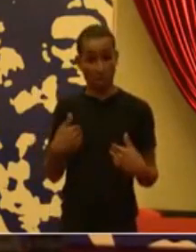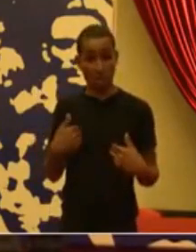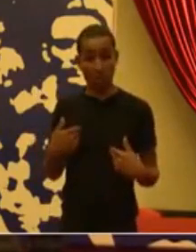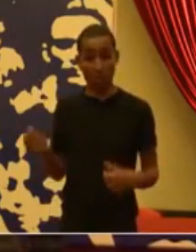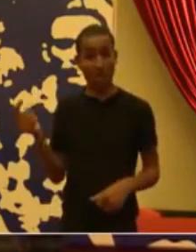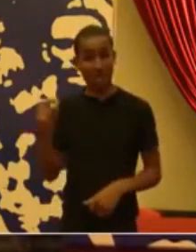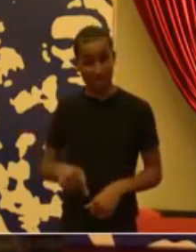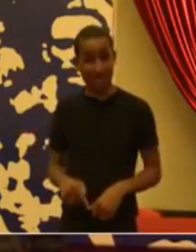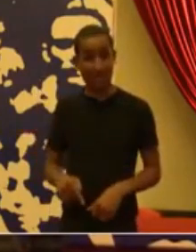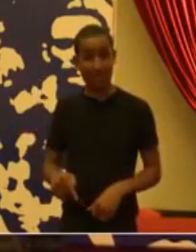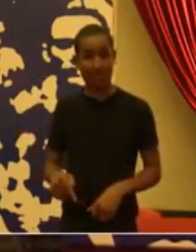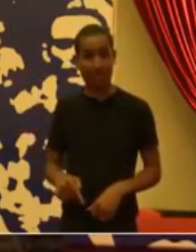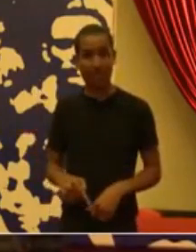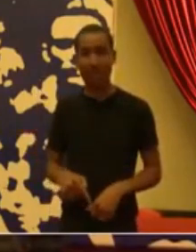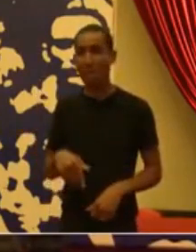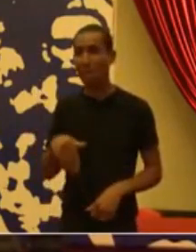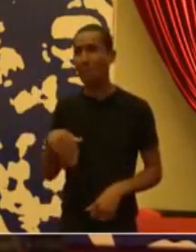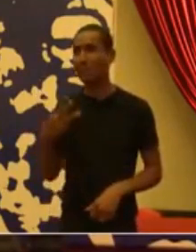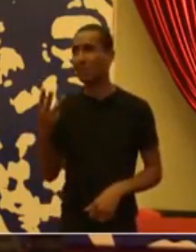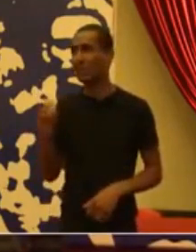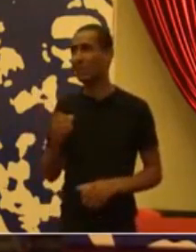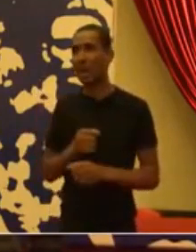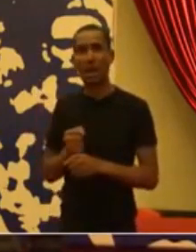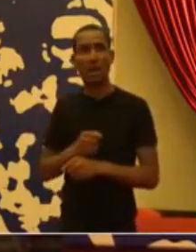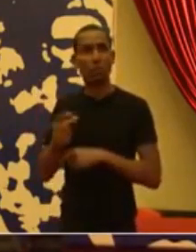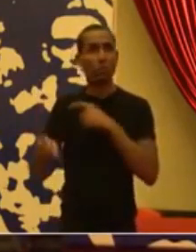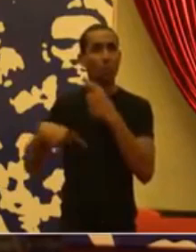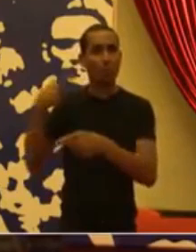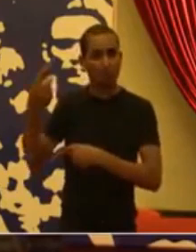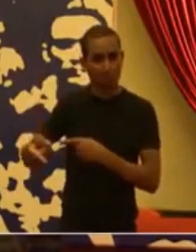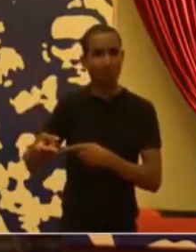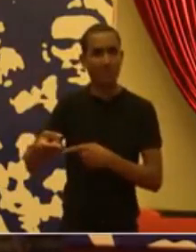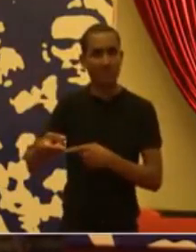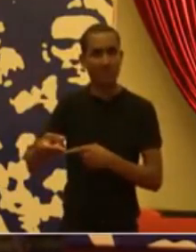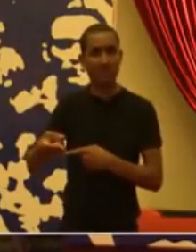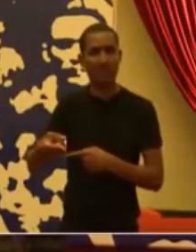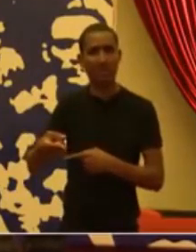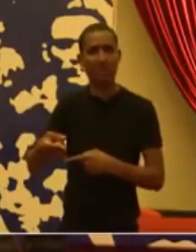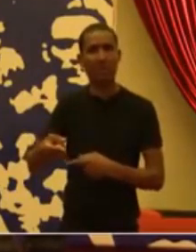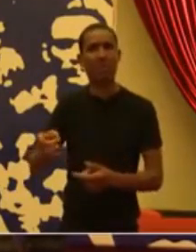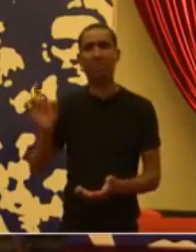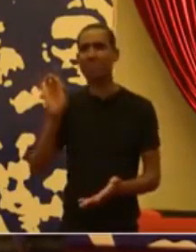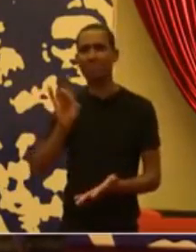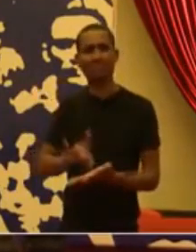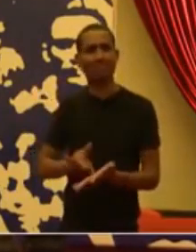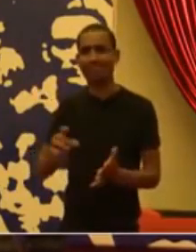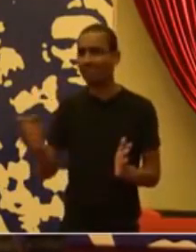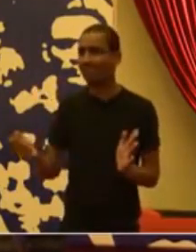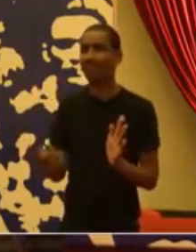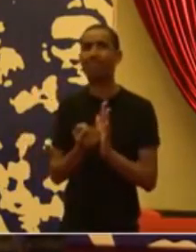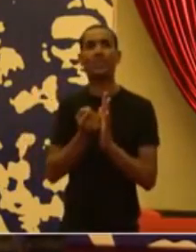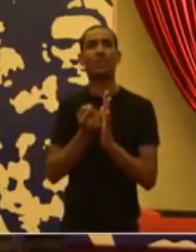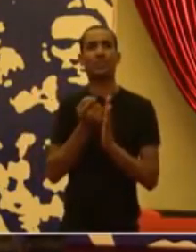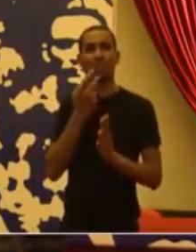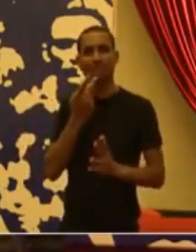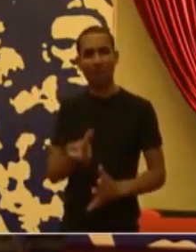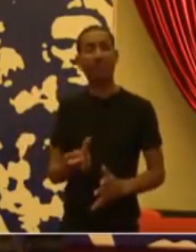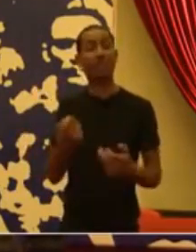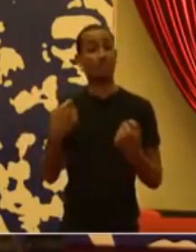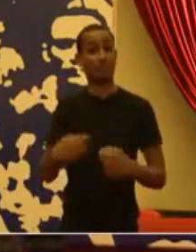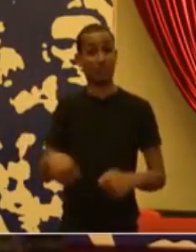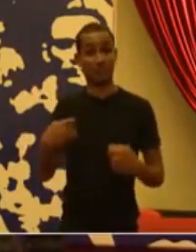aqui, mais de 30 anos depois, né, reafirmando a necessidade que a gente tem